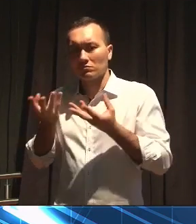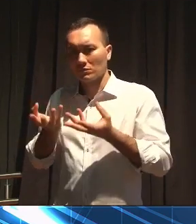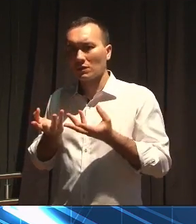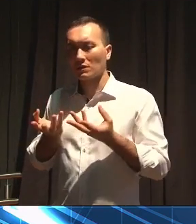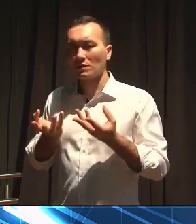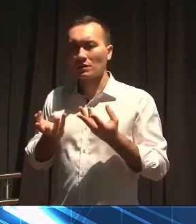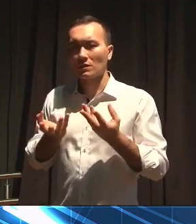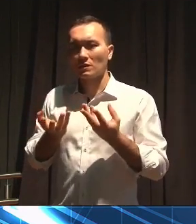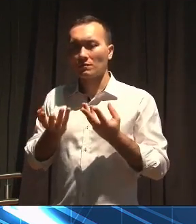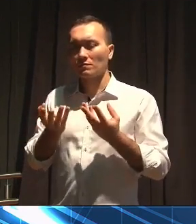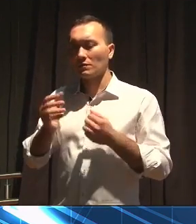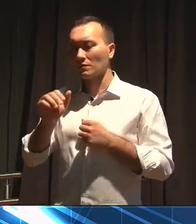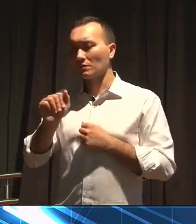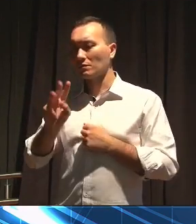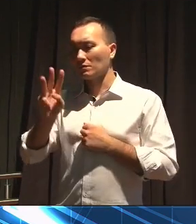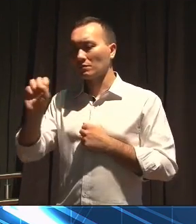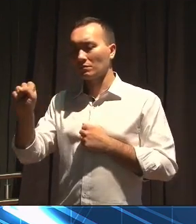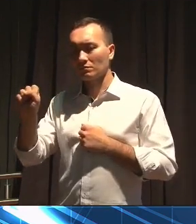AWS, e,